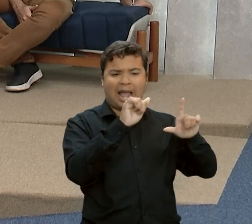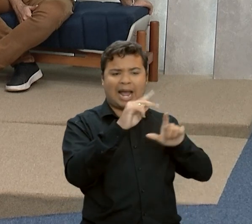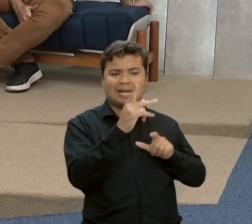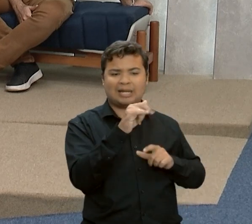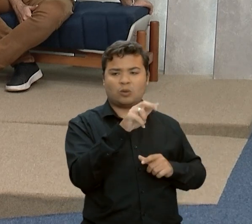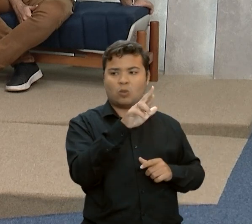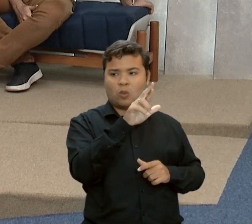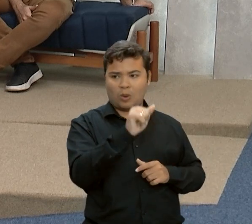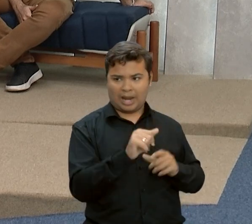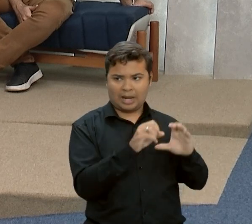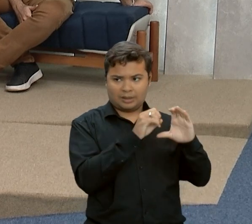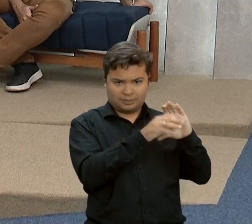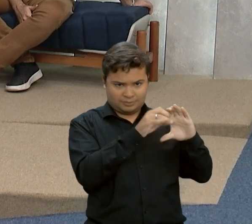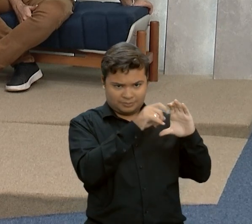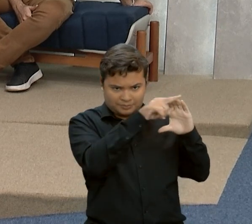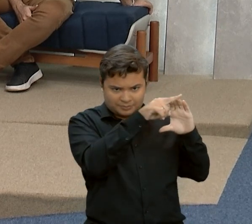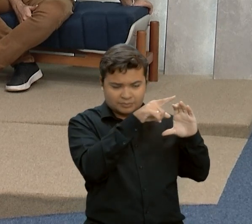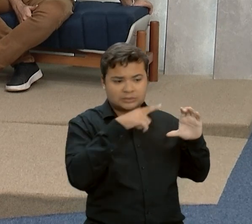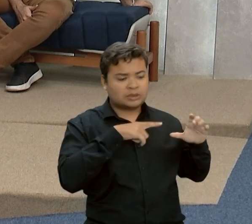13 milhões.